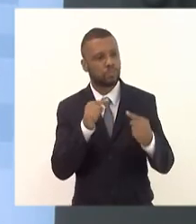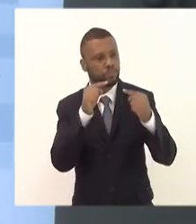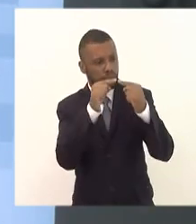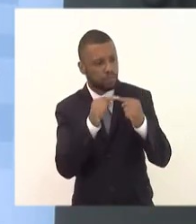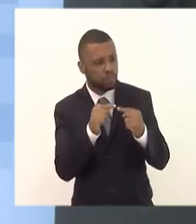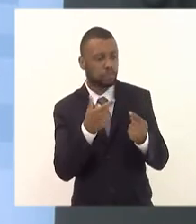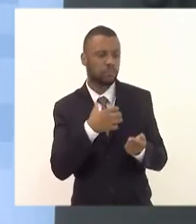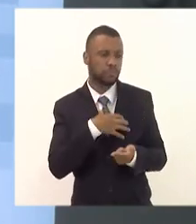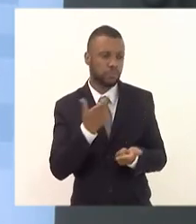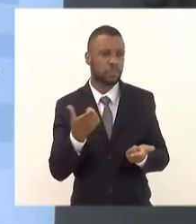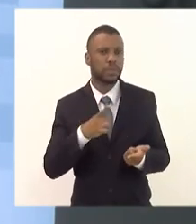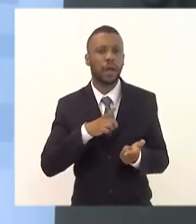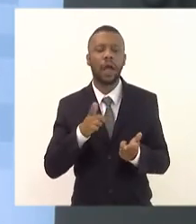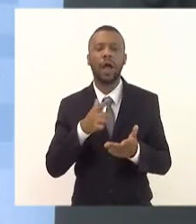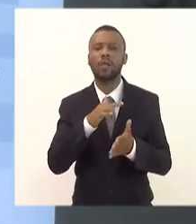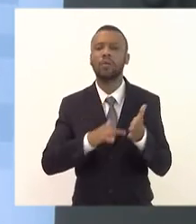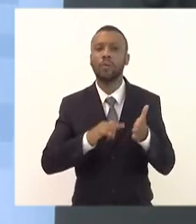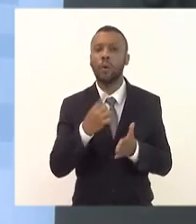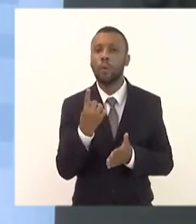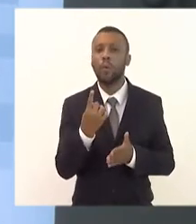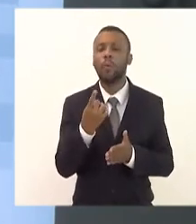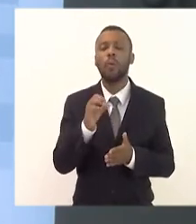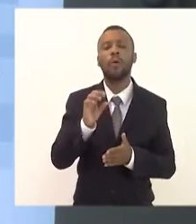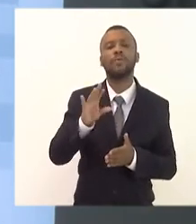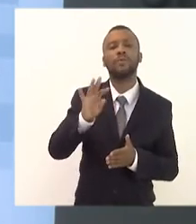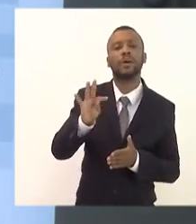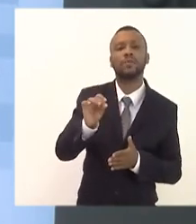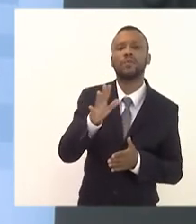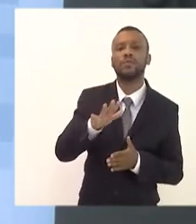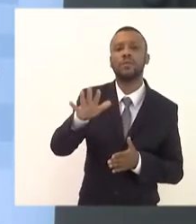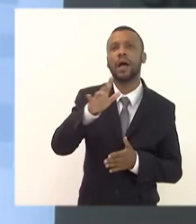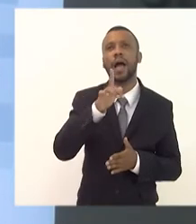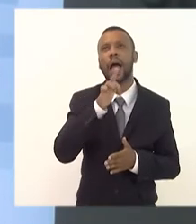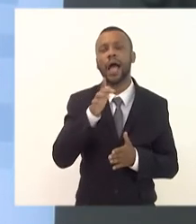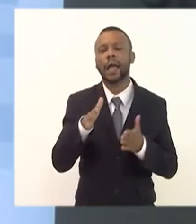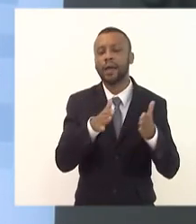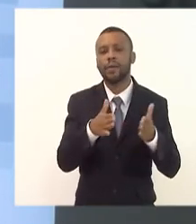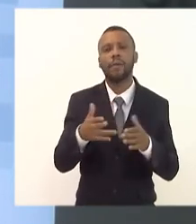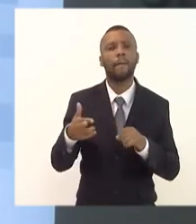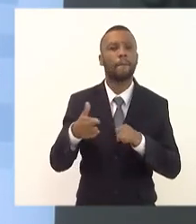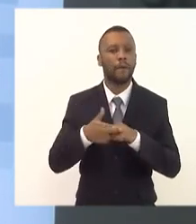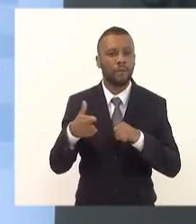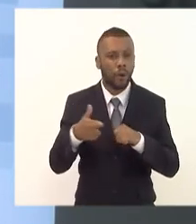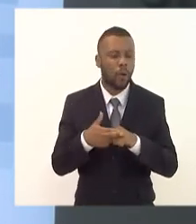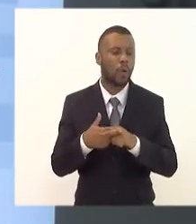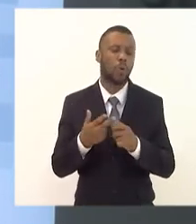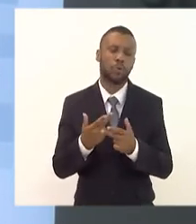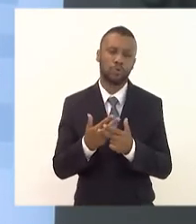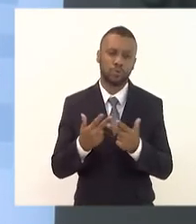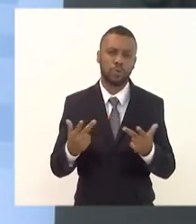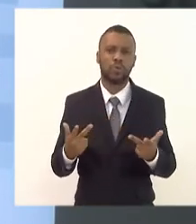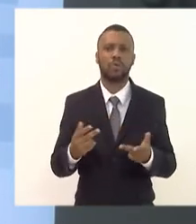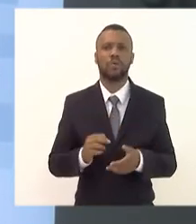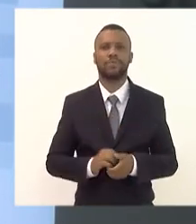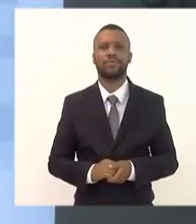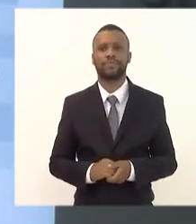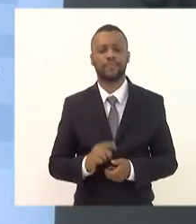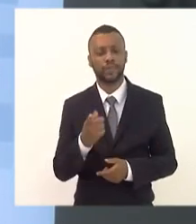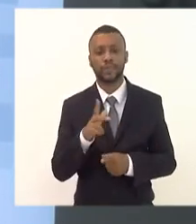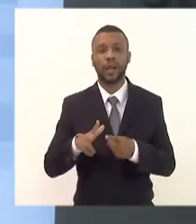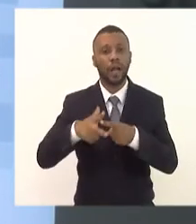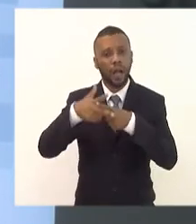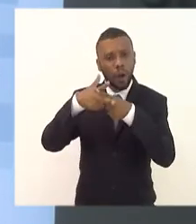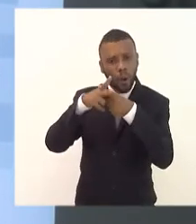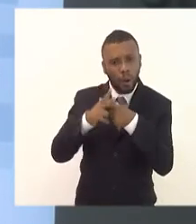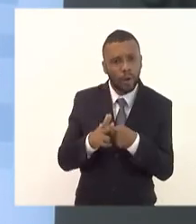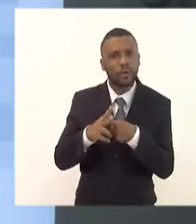sentido a recomendação, porque fica um objeto genérico. Isso. Rio de Belfort Roxo, de O RP já vai... Tá? Isso. Então, essa é a correção